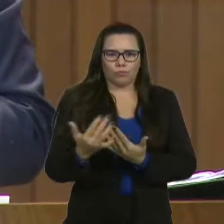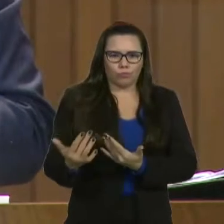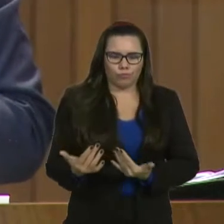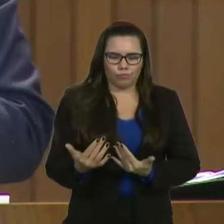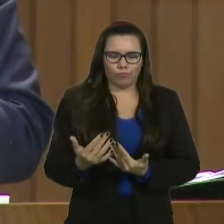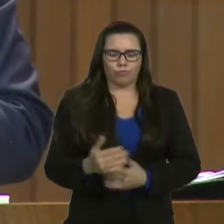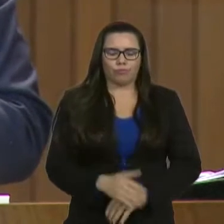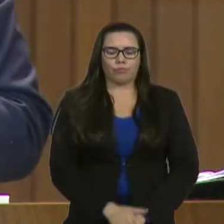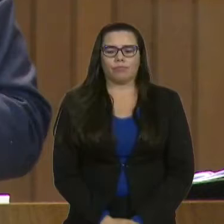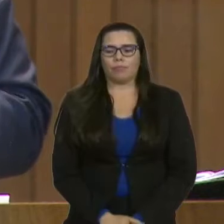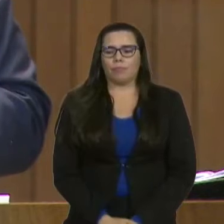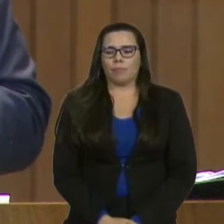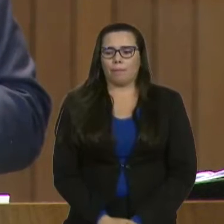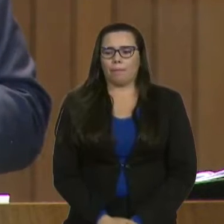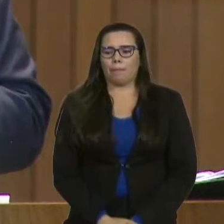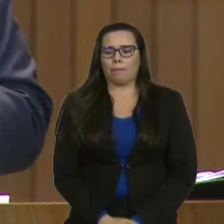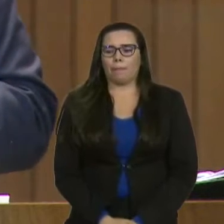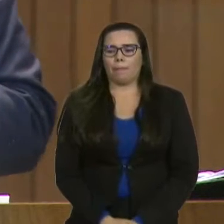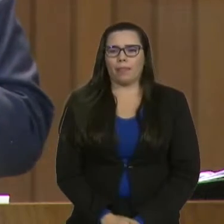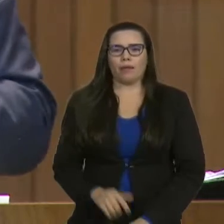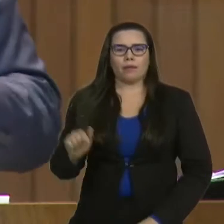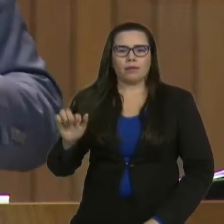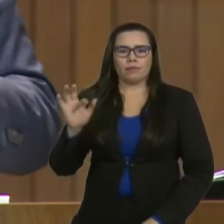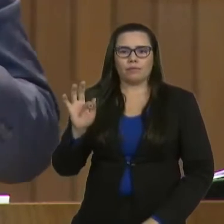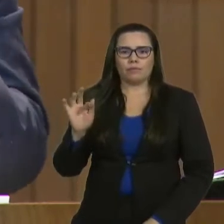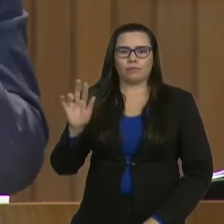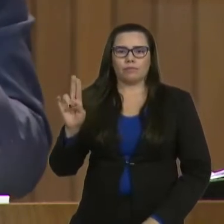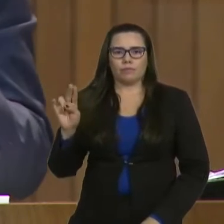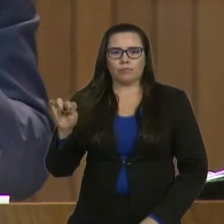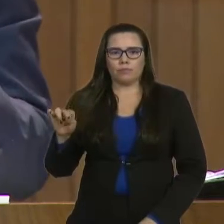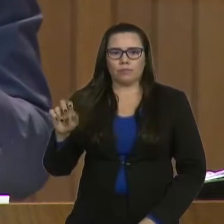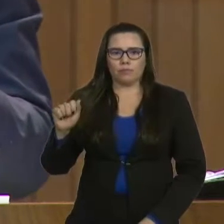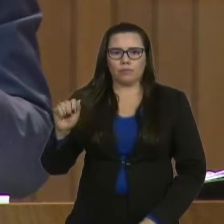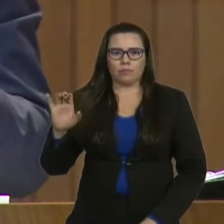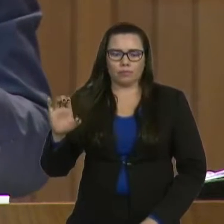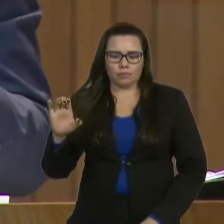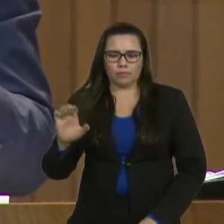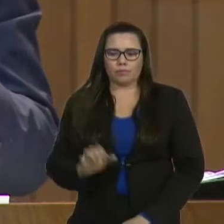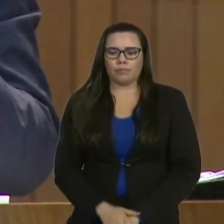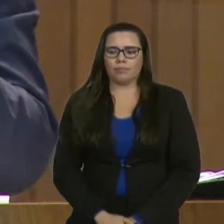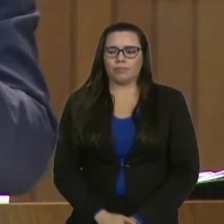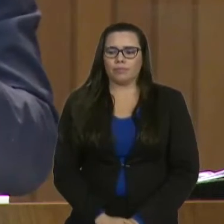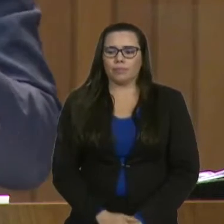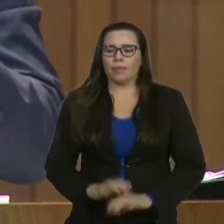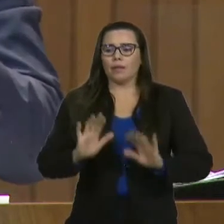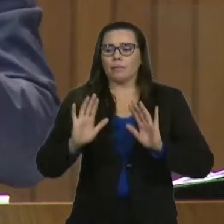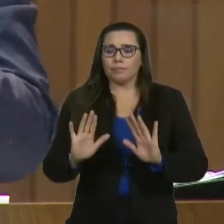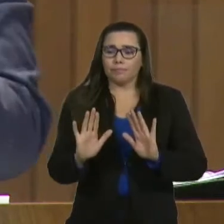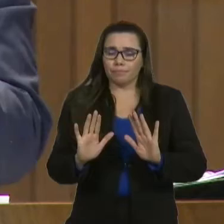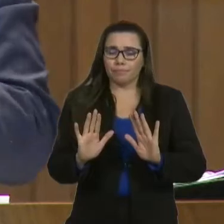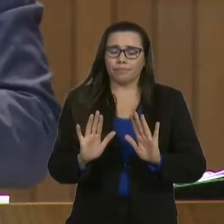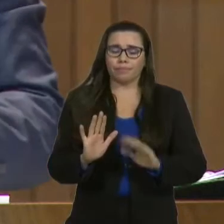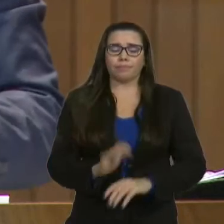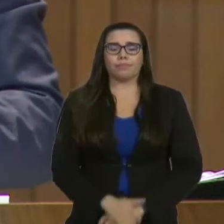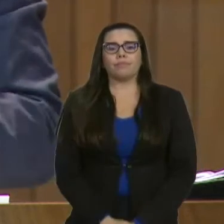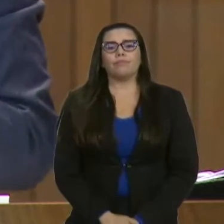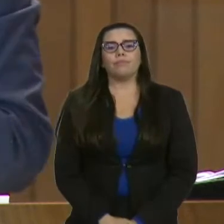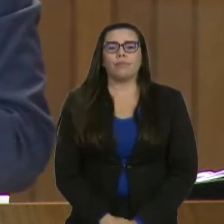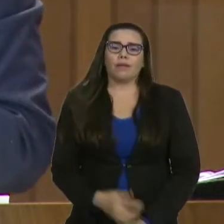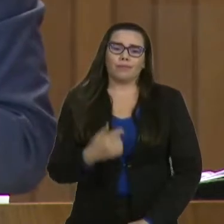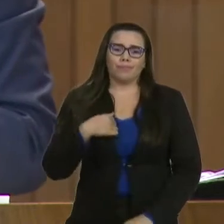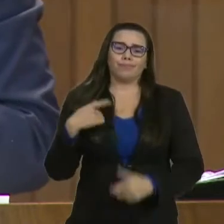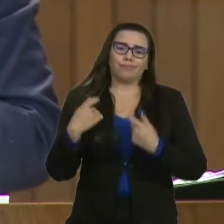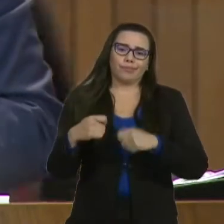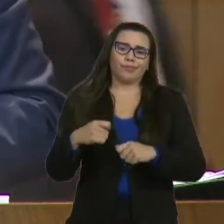unidades de apoio socioeducativo mas o assunto que eu vou ter que abordar um tempo maior